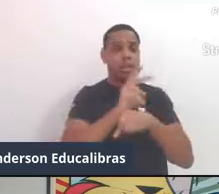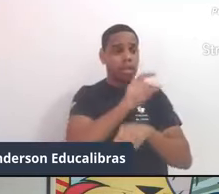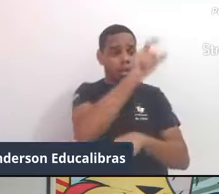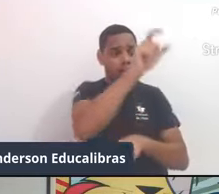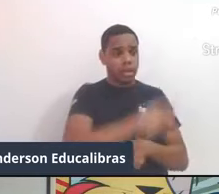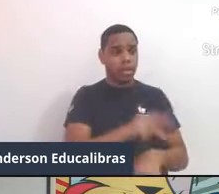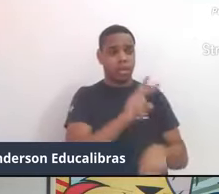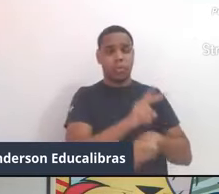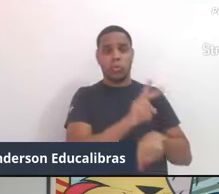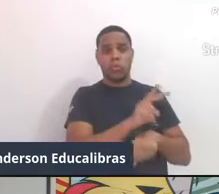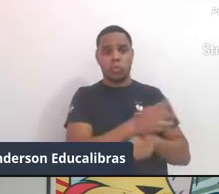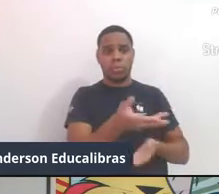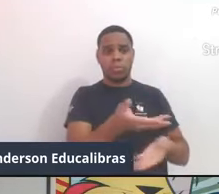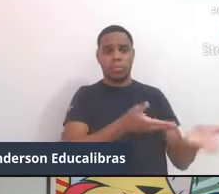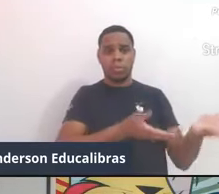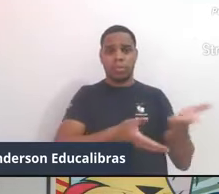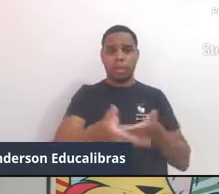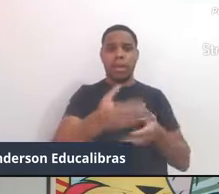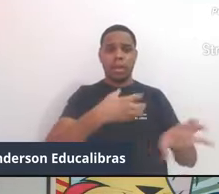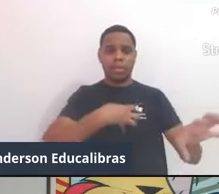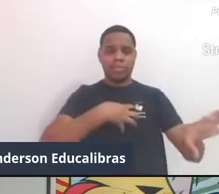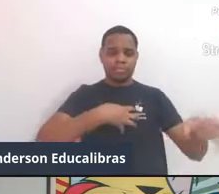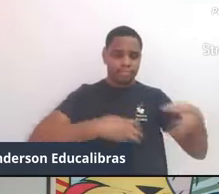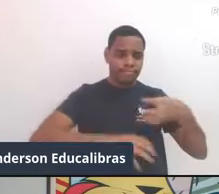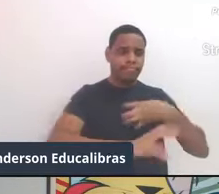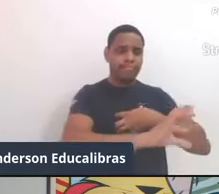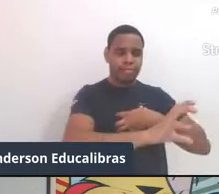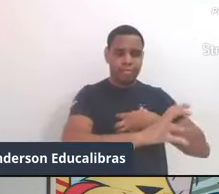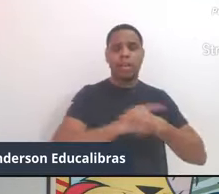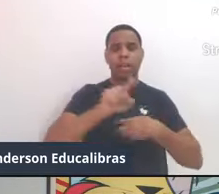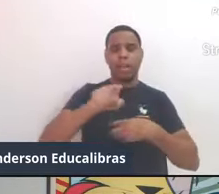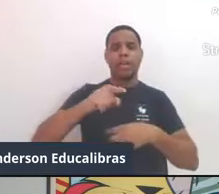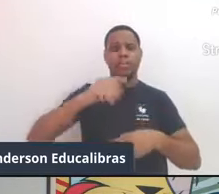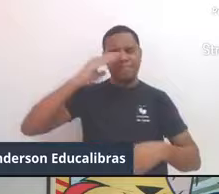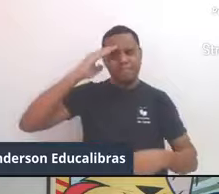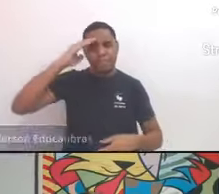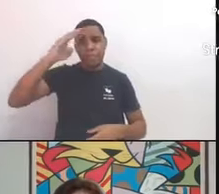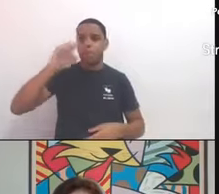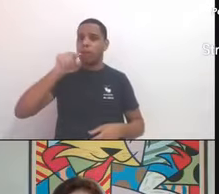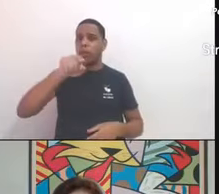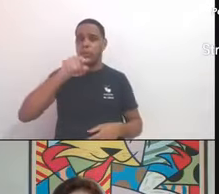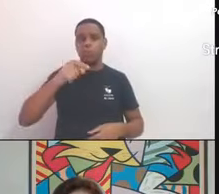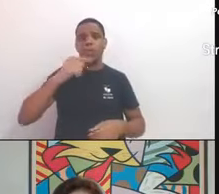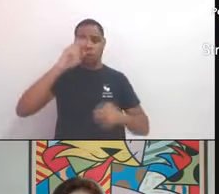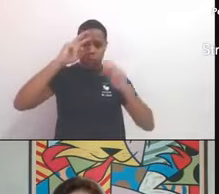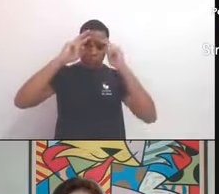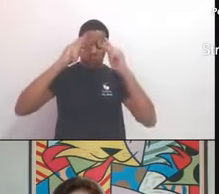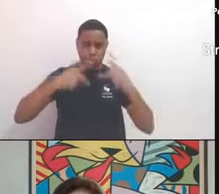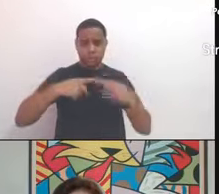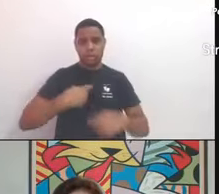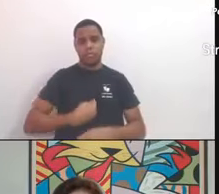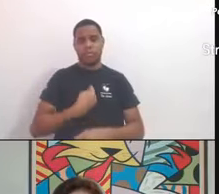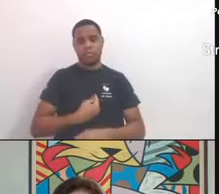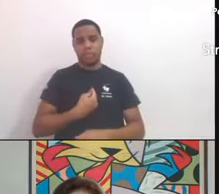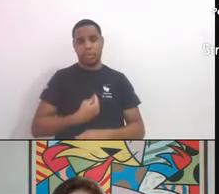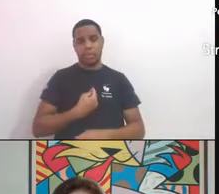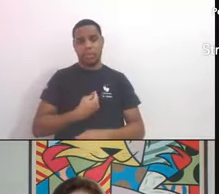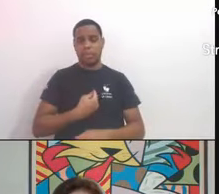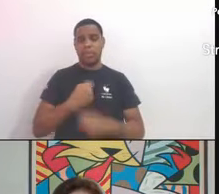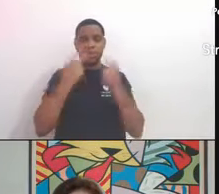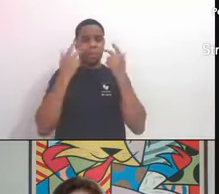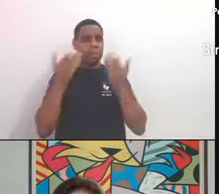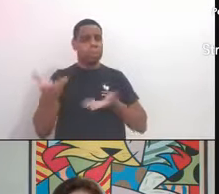Essa percepção da alteridade, para mim, é um dos elementos vitais para o ser humano poder ter uma vida